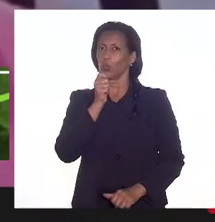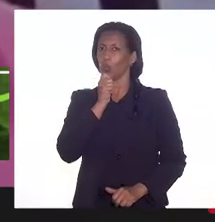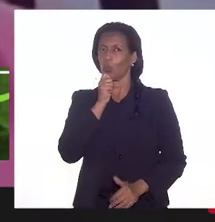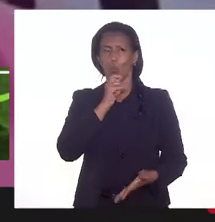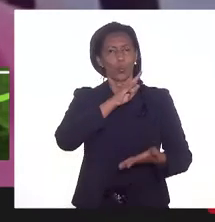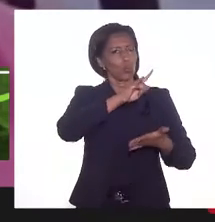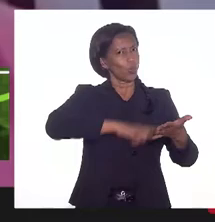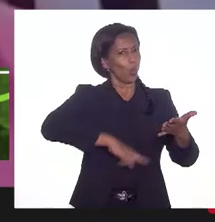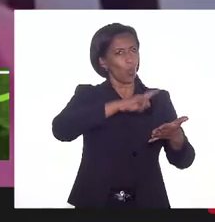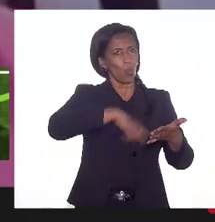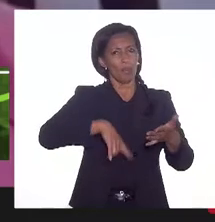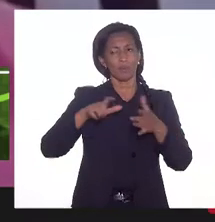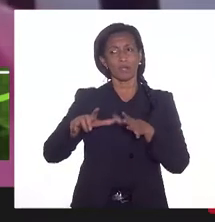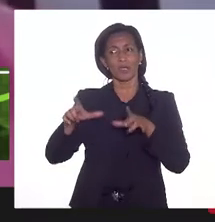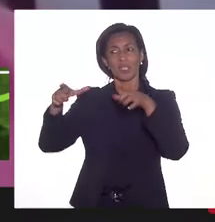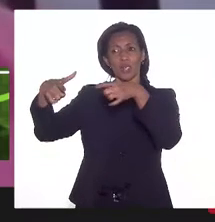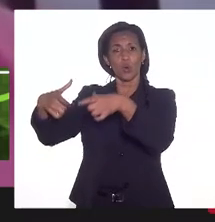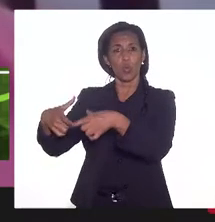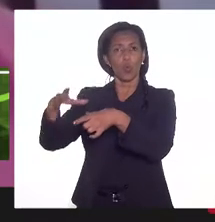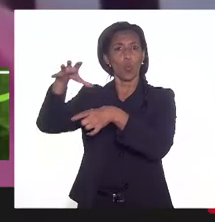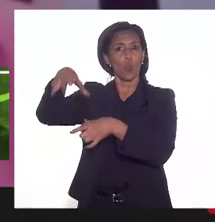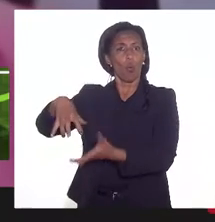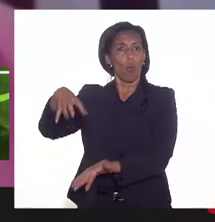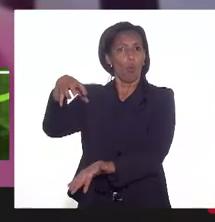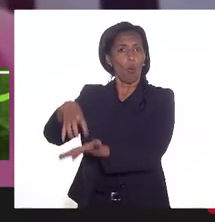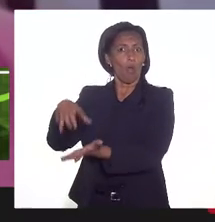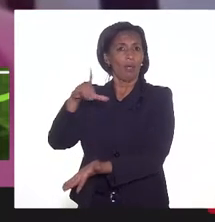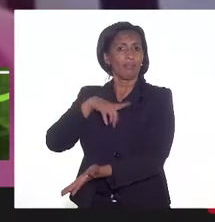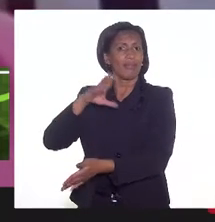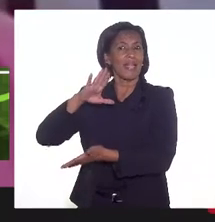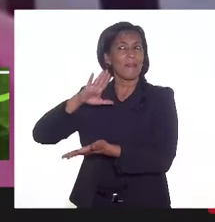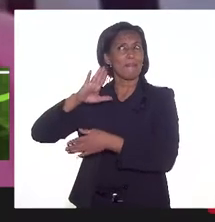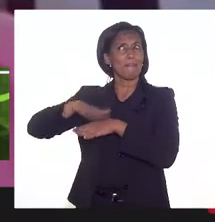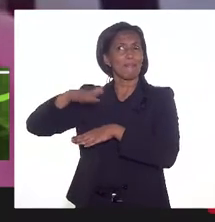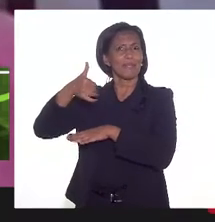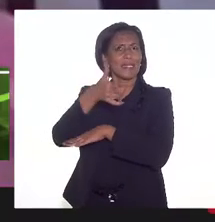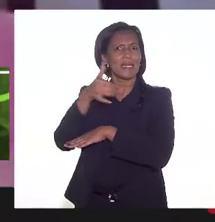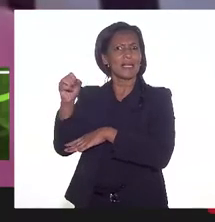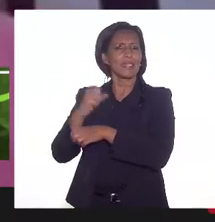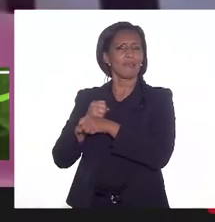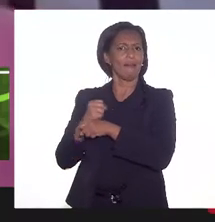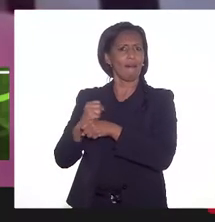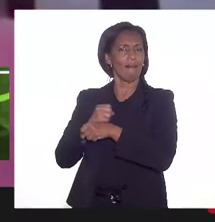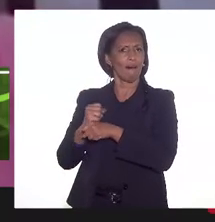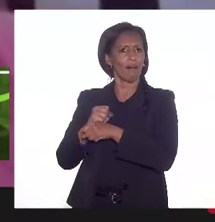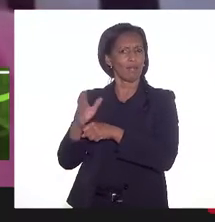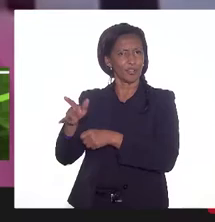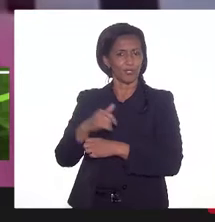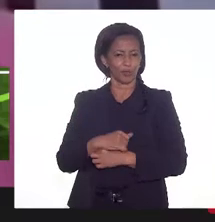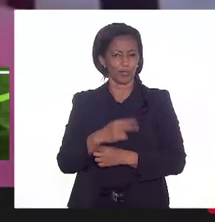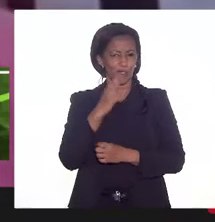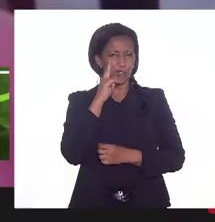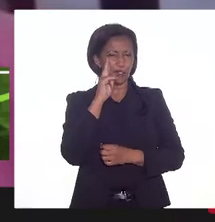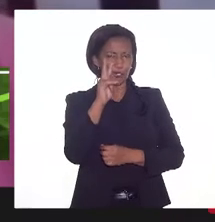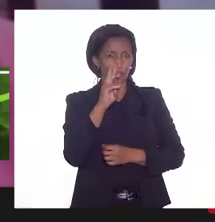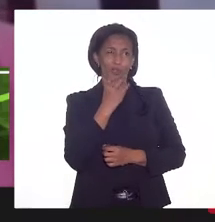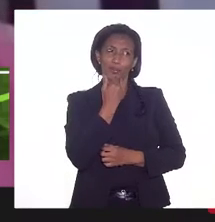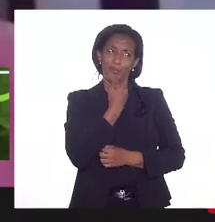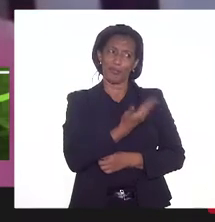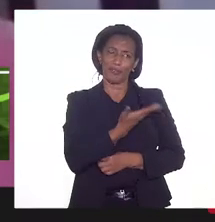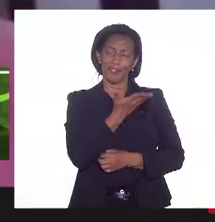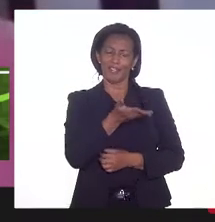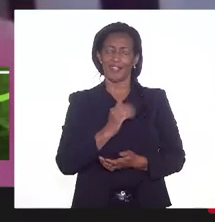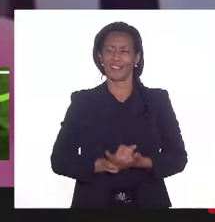documentos desses locais que tem mais de 100 anos que é o caso da Martins Pena então já estou abrindo daqui um monte de leque para a Martins Pena